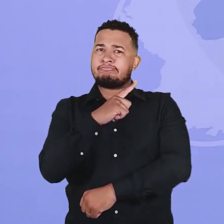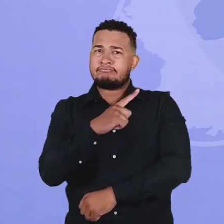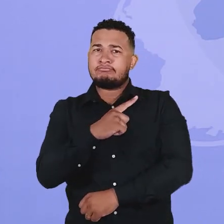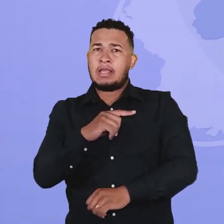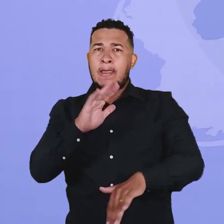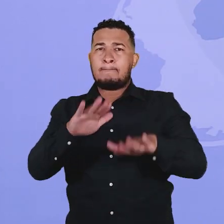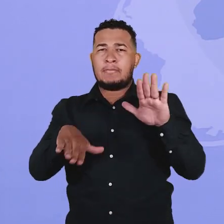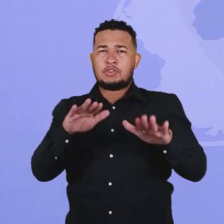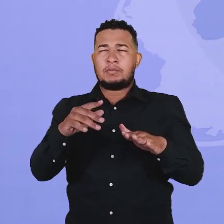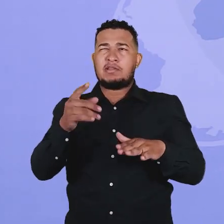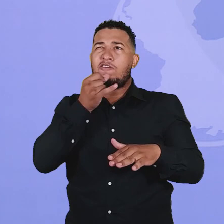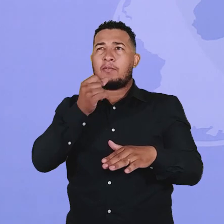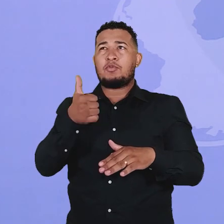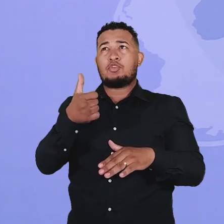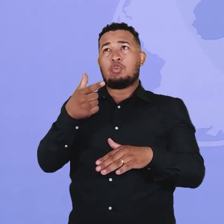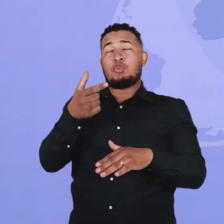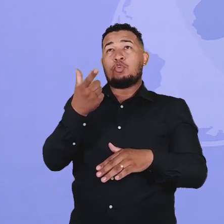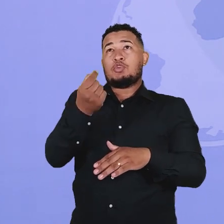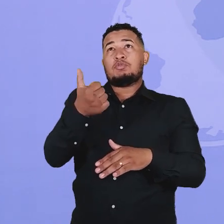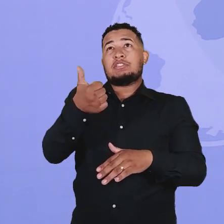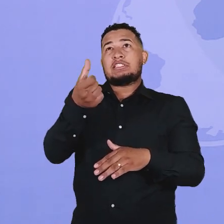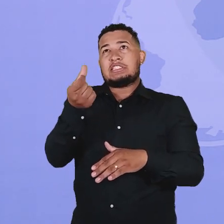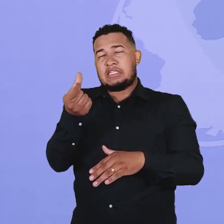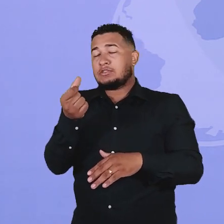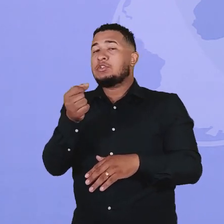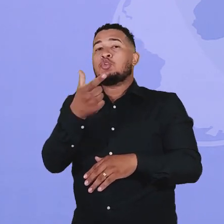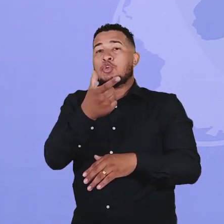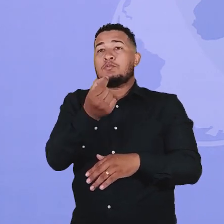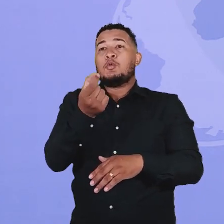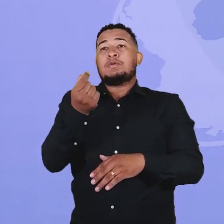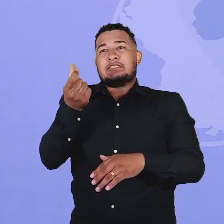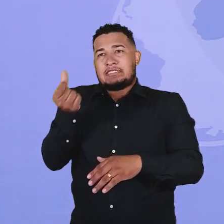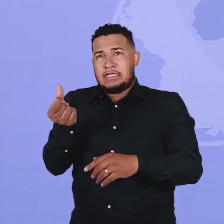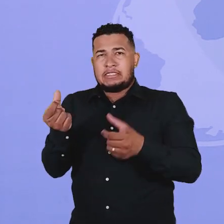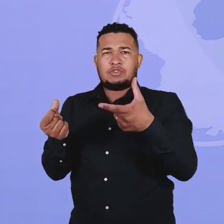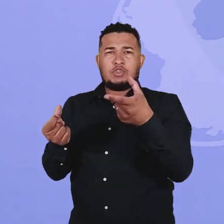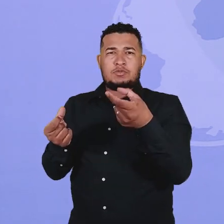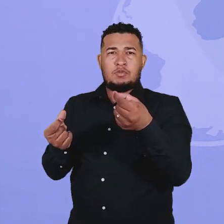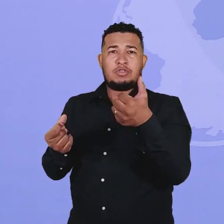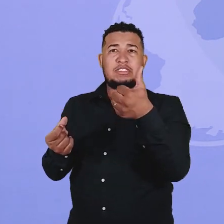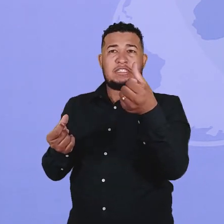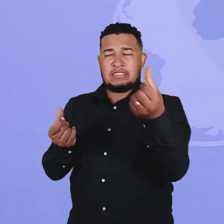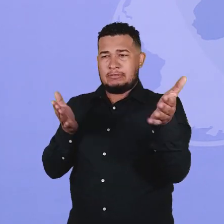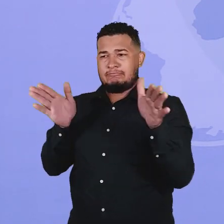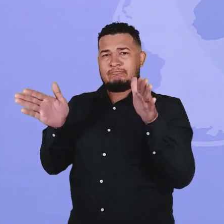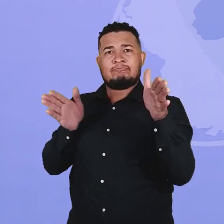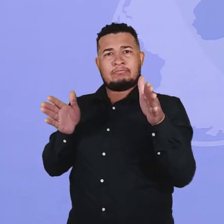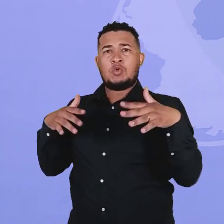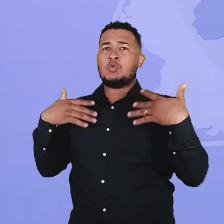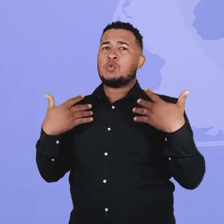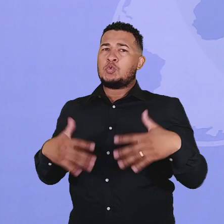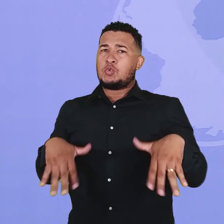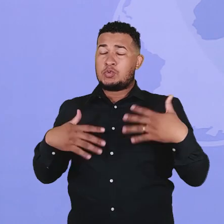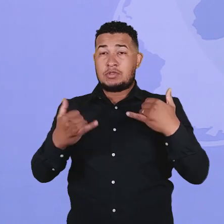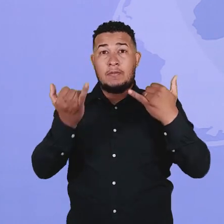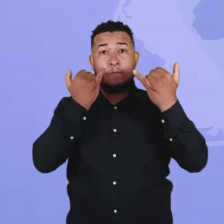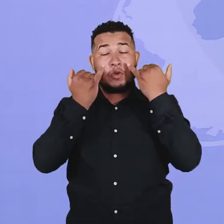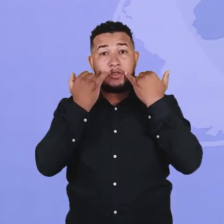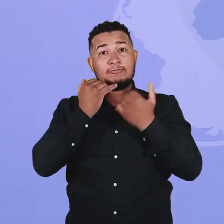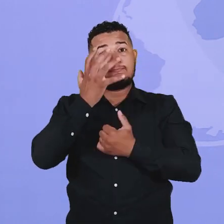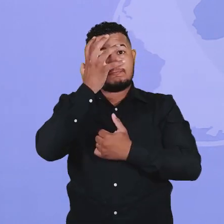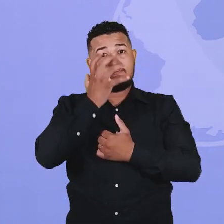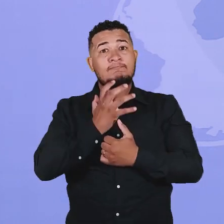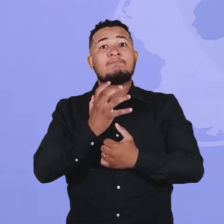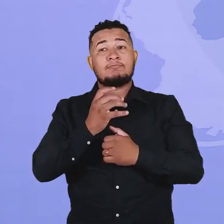67% de 2006 até 2018 teve um aumento da obesidade no nosso país. Então isso é um dado